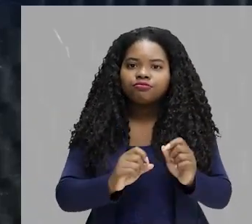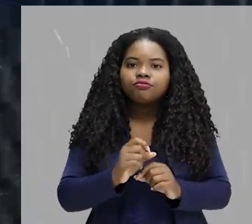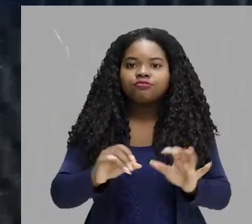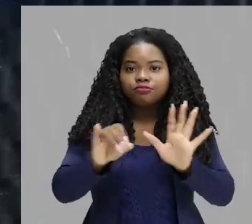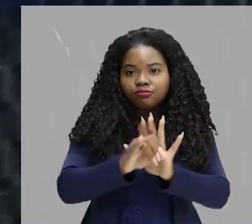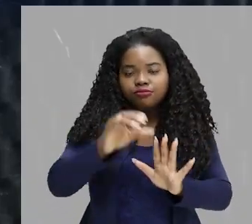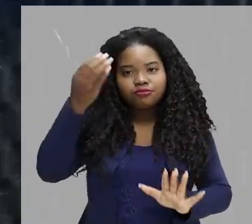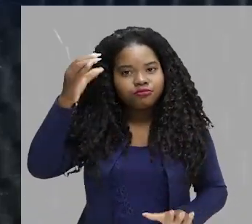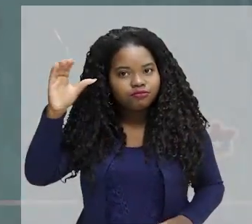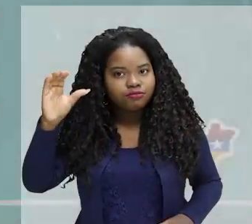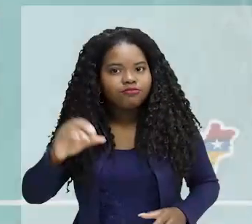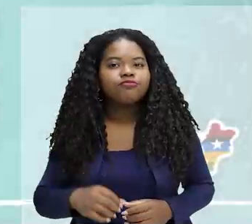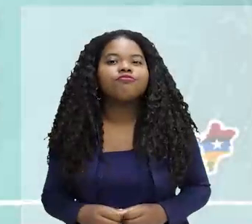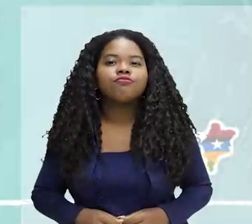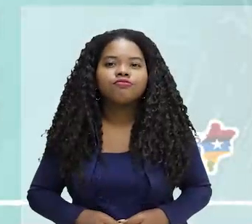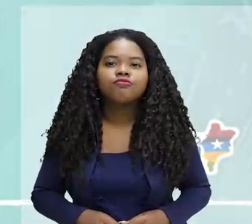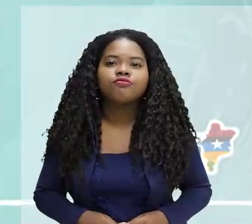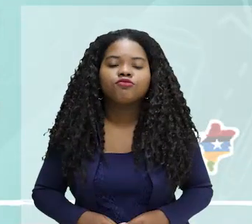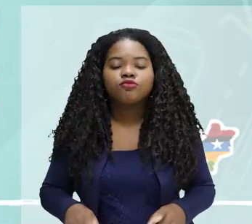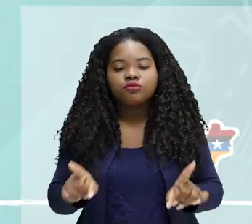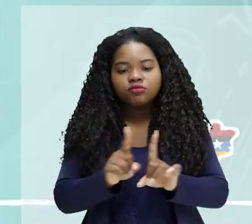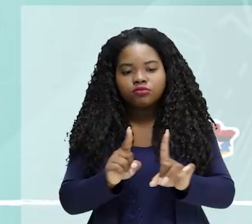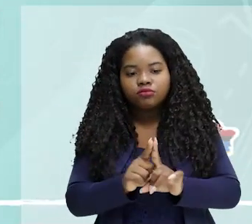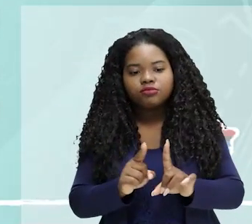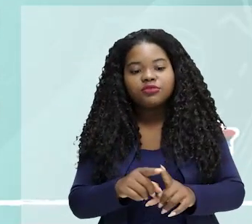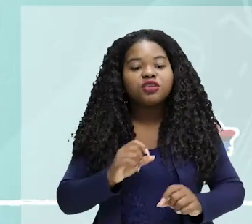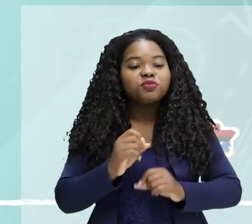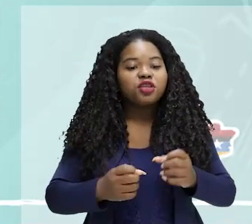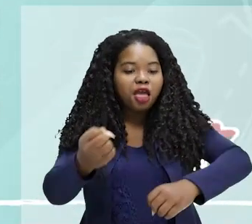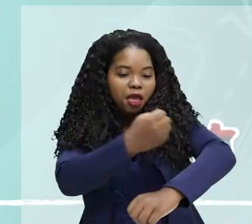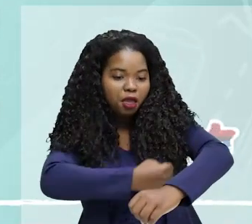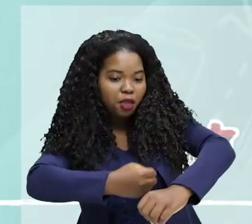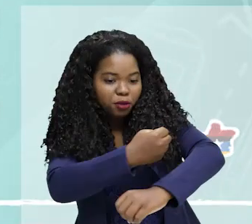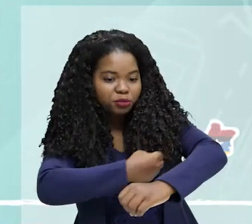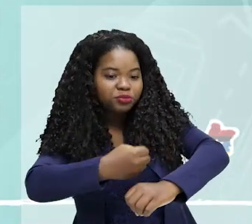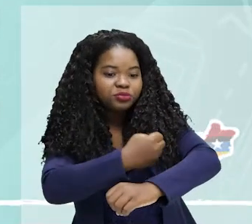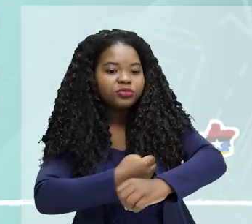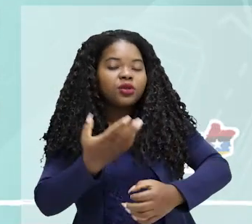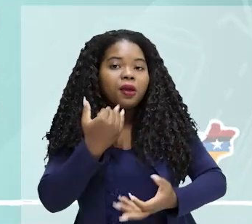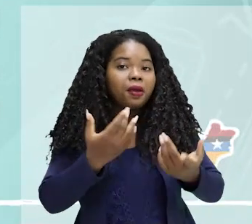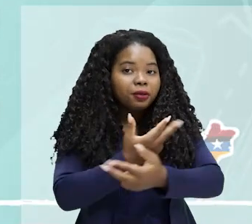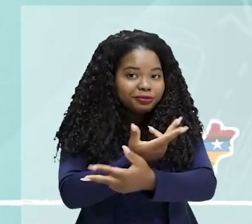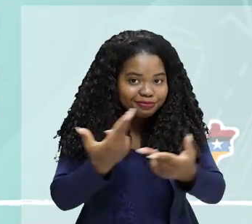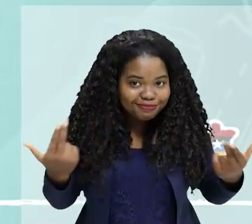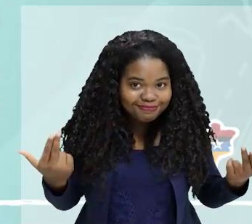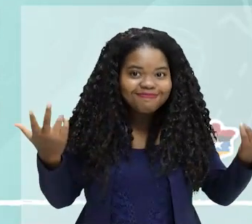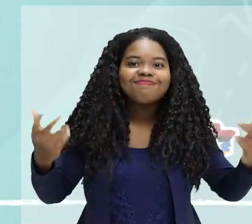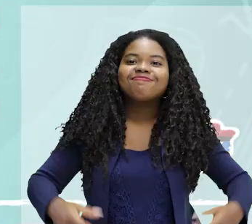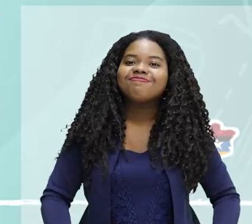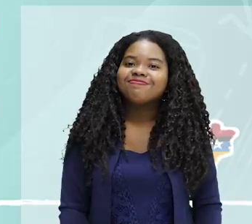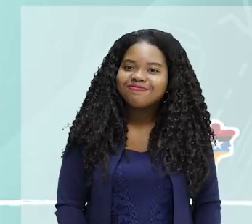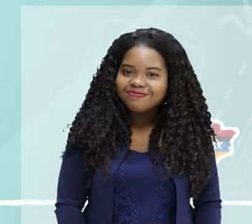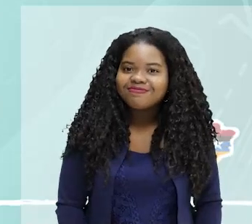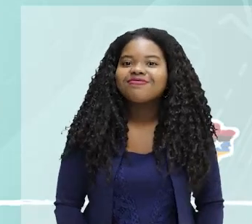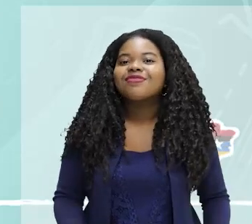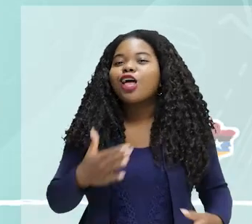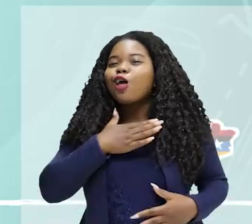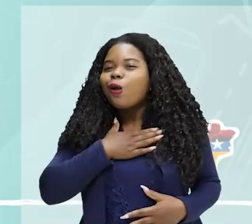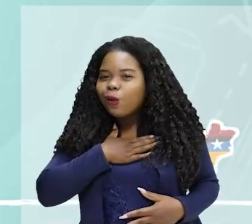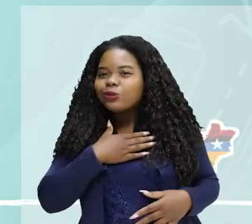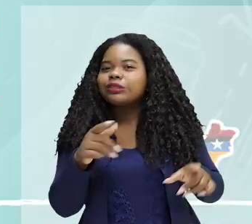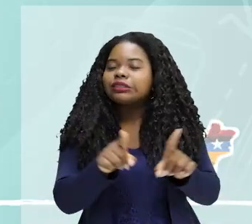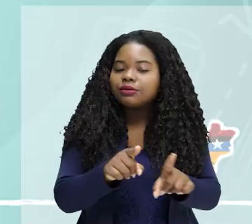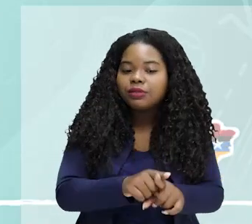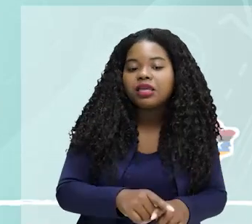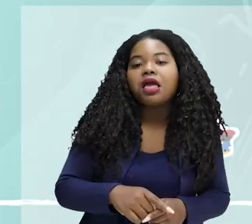cultural. Vamos lá, último elemento, a culinária. Ô, coisa boa, hein? Também gosto muito. A culinária é algo que é muito característico